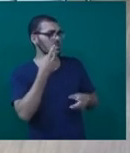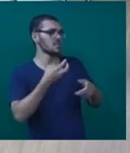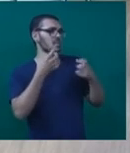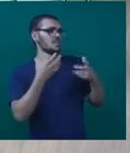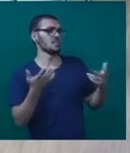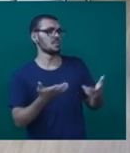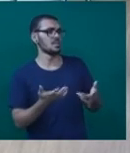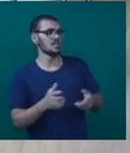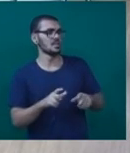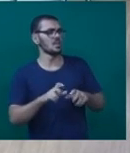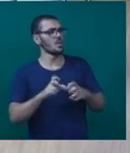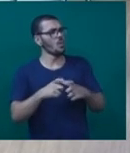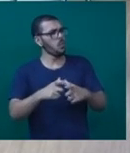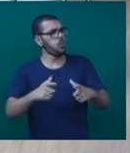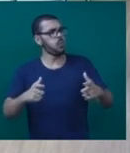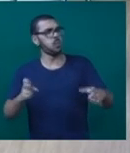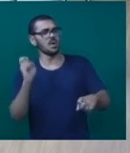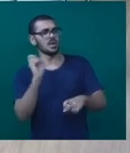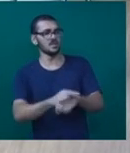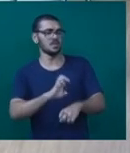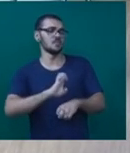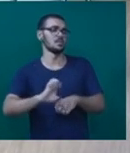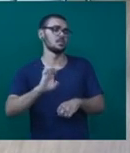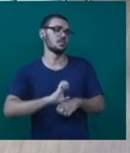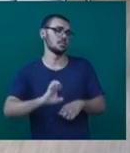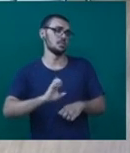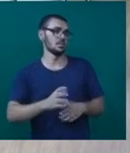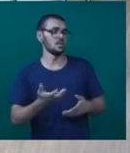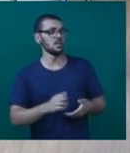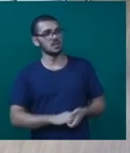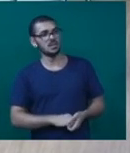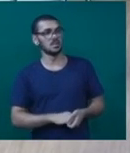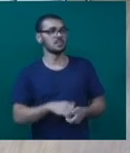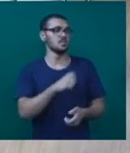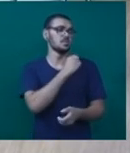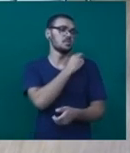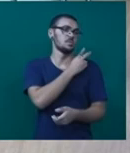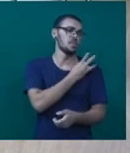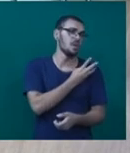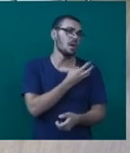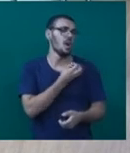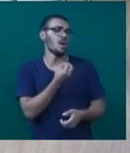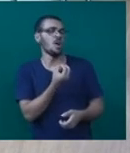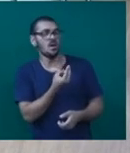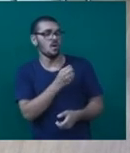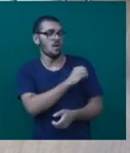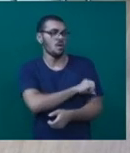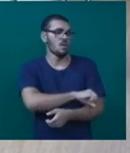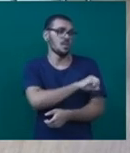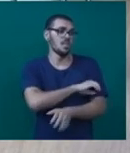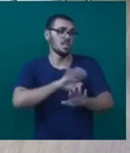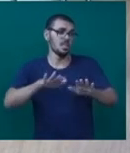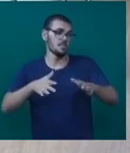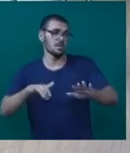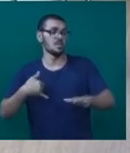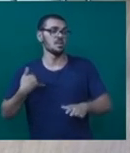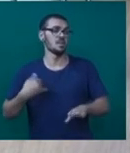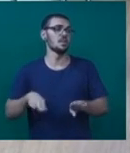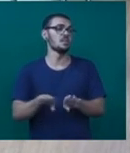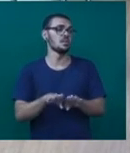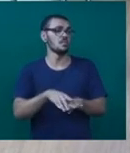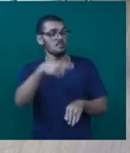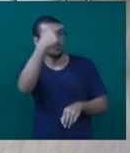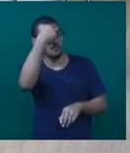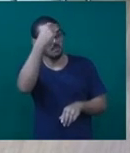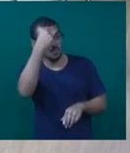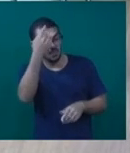essa oferta muito grande de vagas de estágio. Ensino médio, ensino até fundamental, dependendo da idade, como também ensino